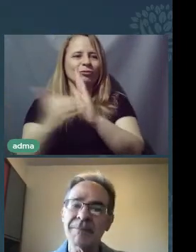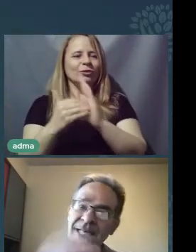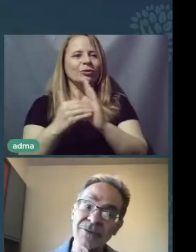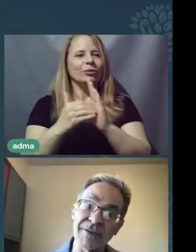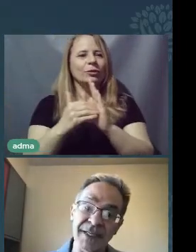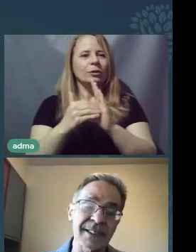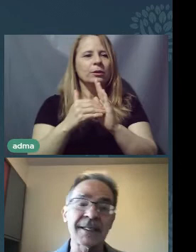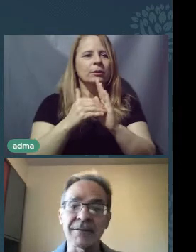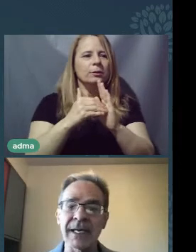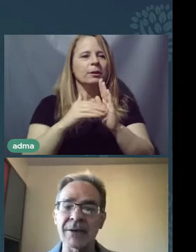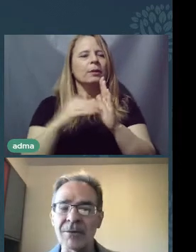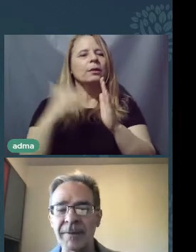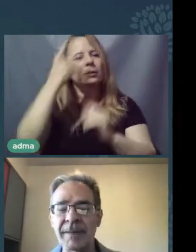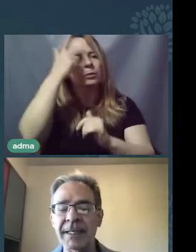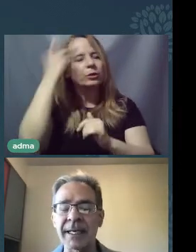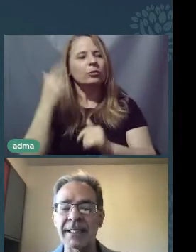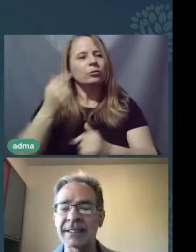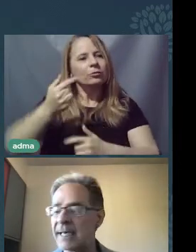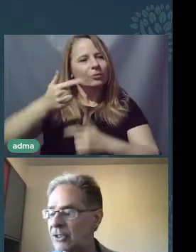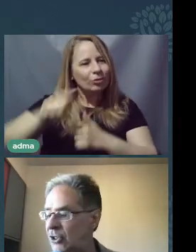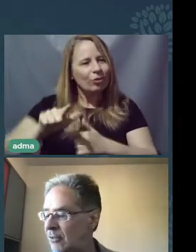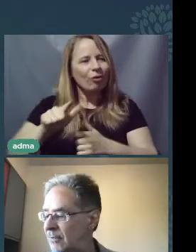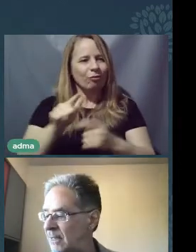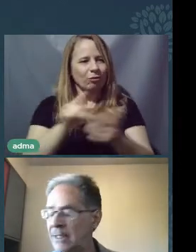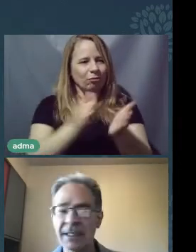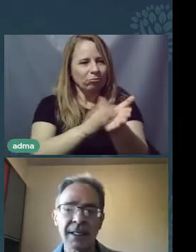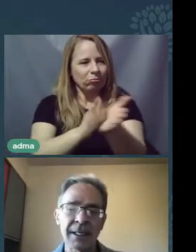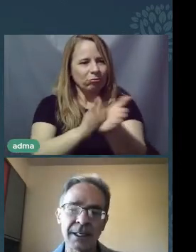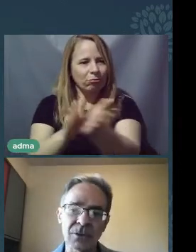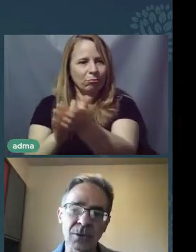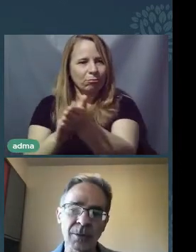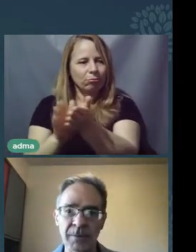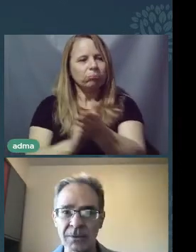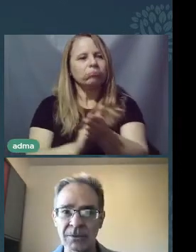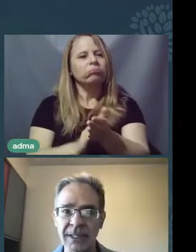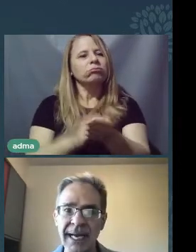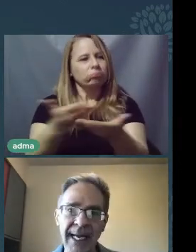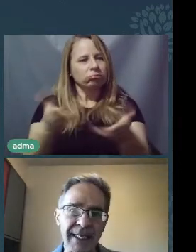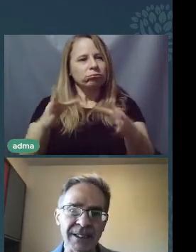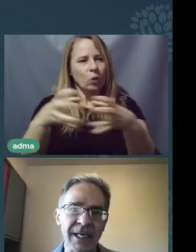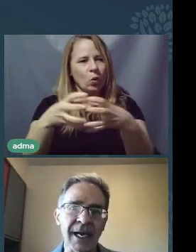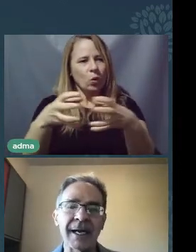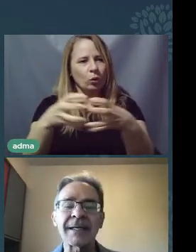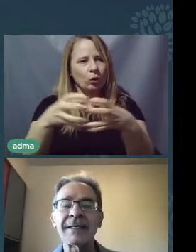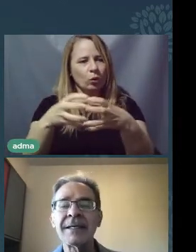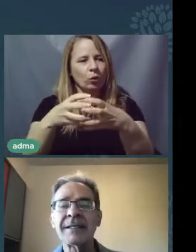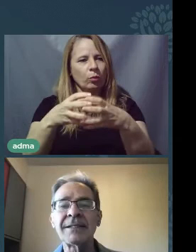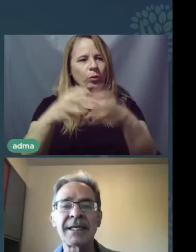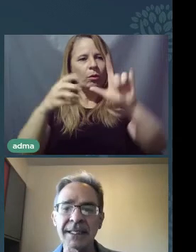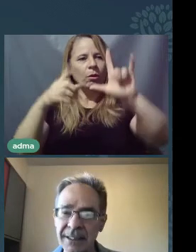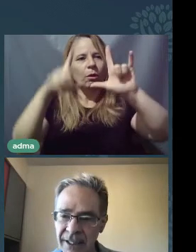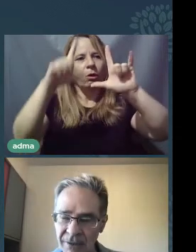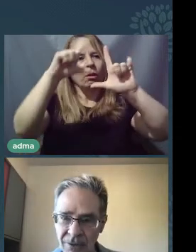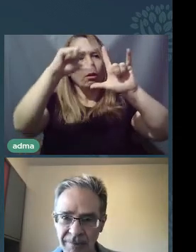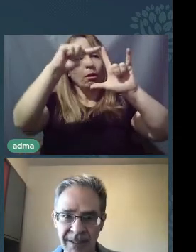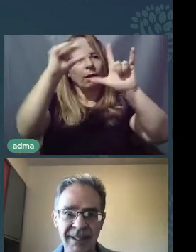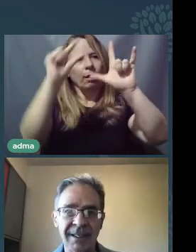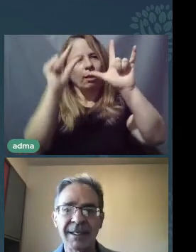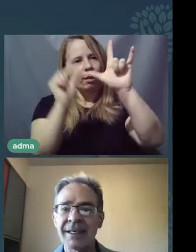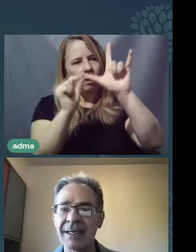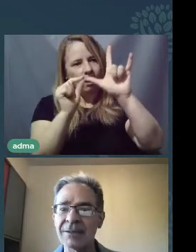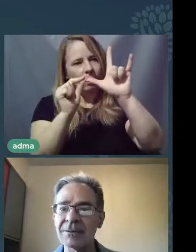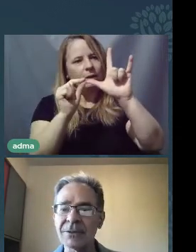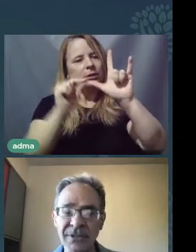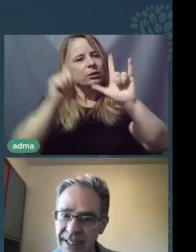Eu, mais uma vez, então, quero cumprimentar a iniciativa do grupo do LAIRE, já de grande